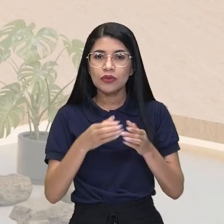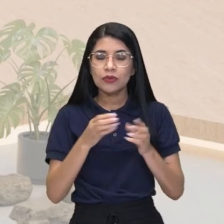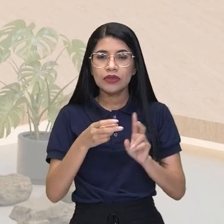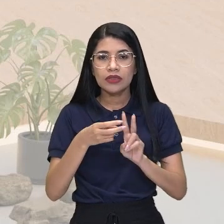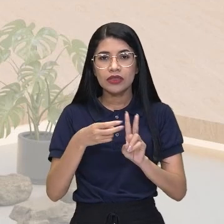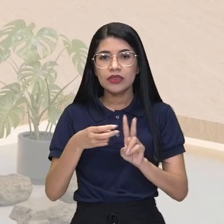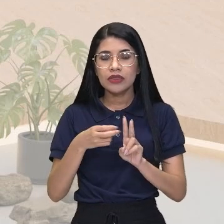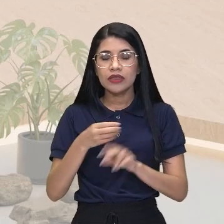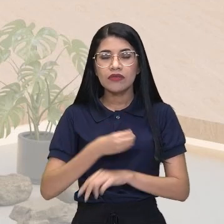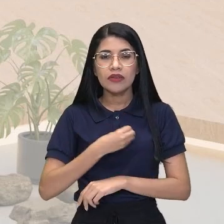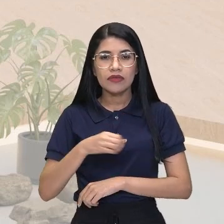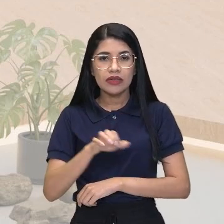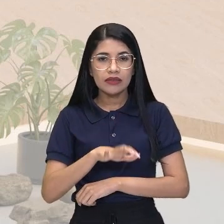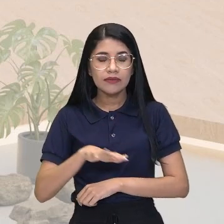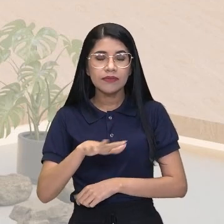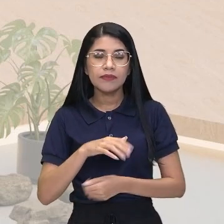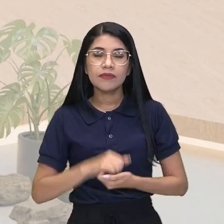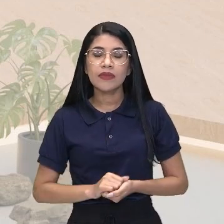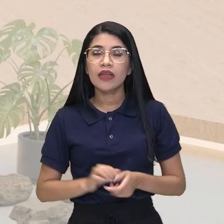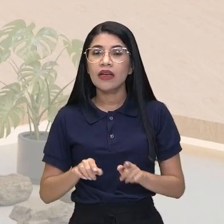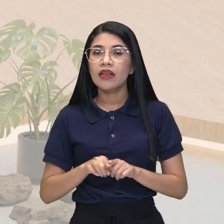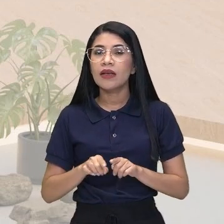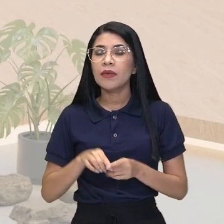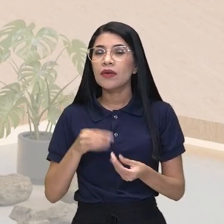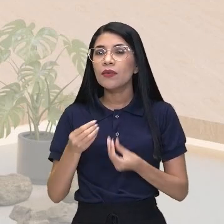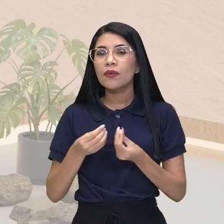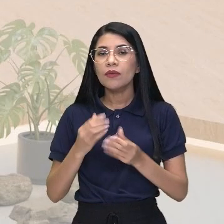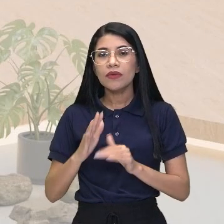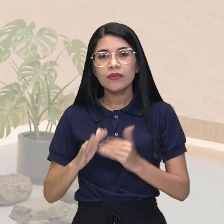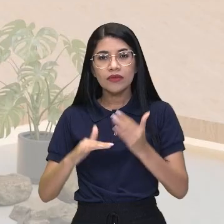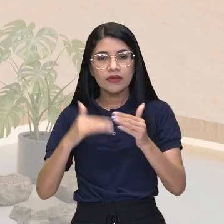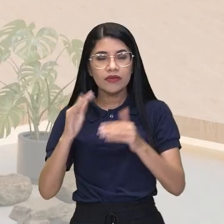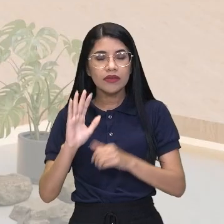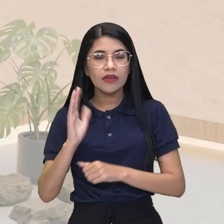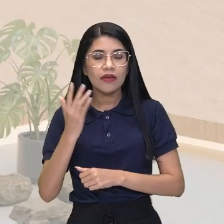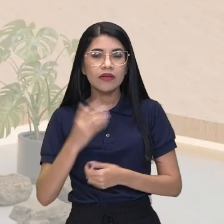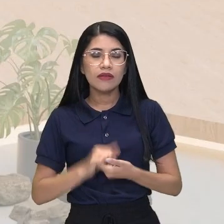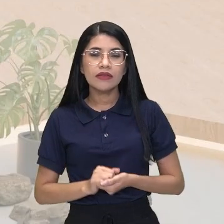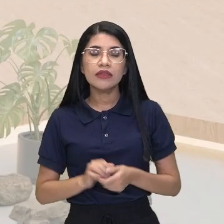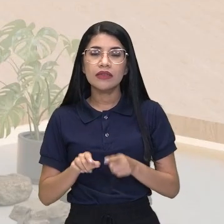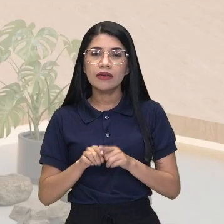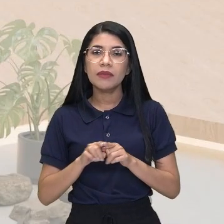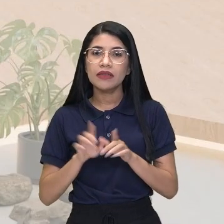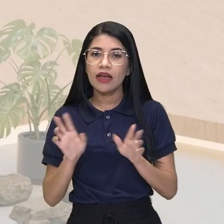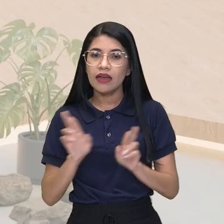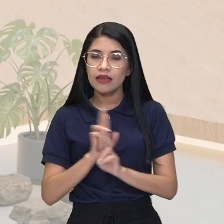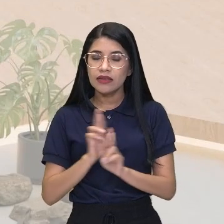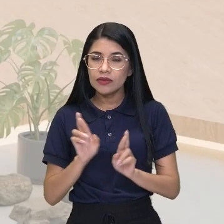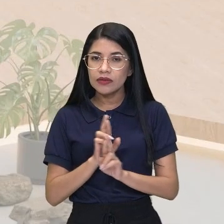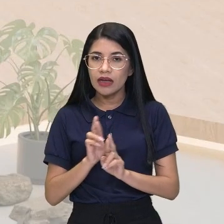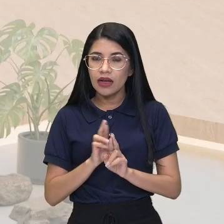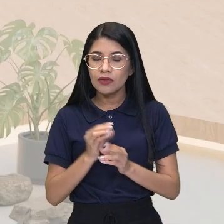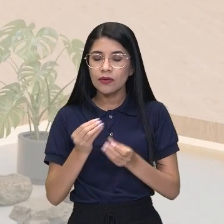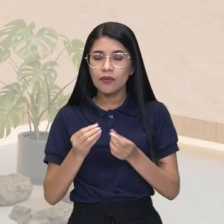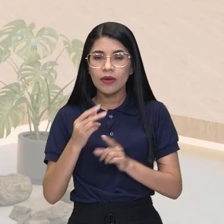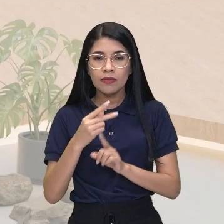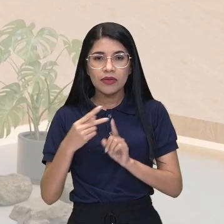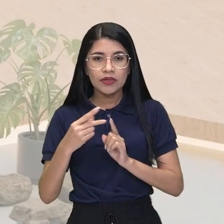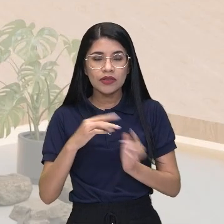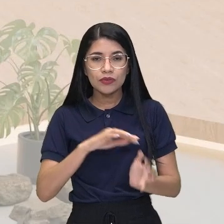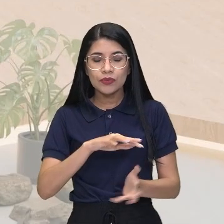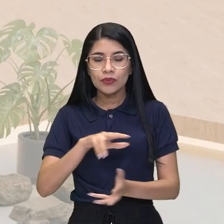também, professor, outra questão, que é a questão, por exemplo, do progresso, né? E entra nessa questão da cosmologia, com essa questão. Por que